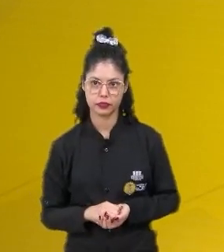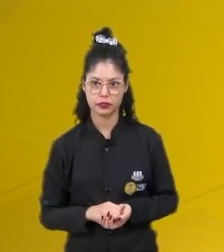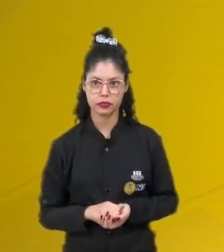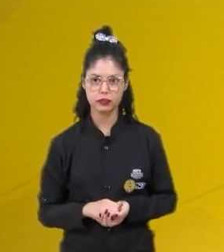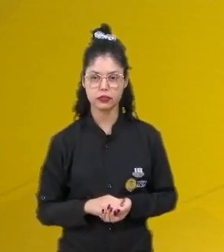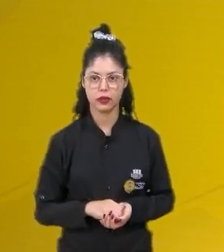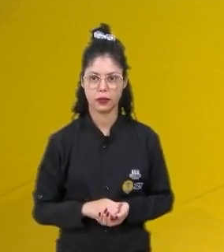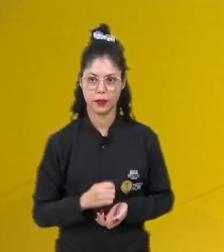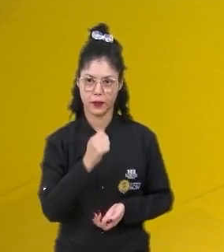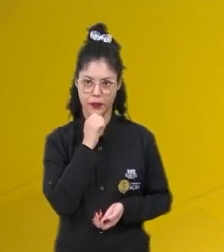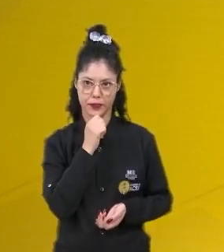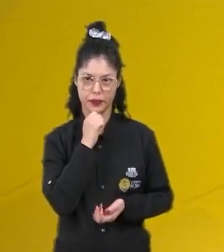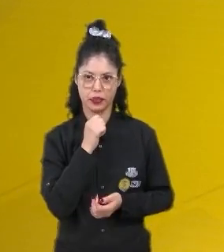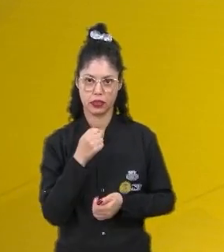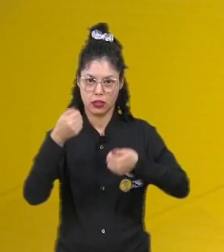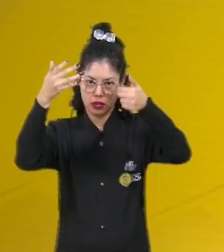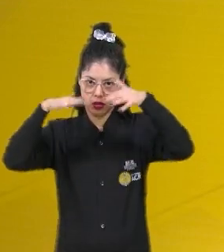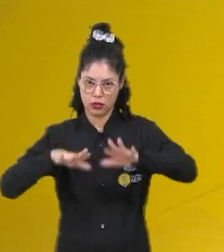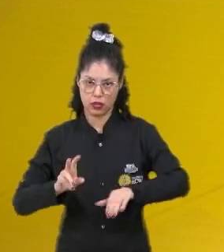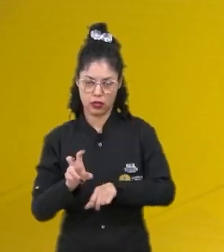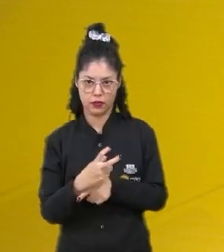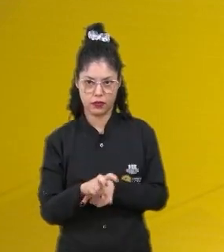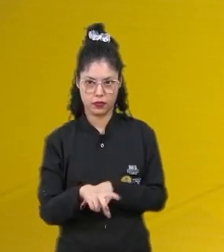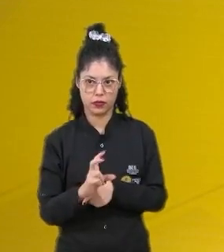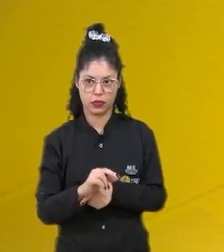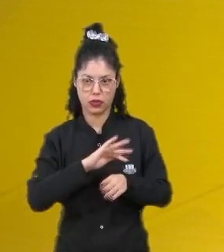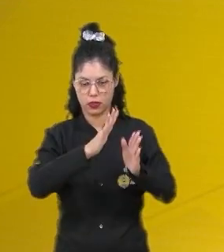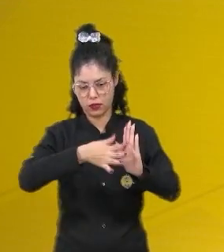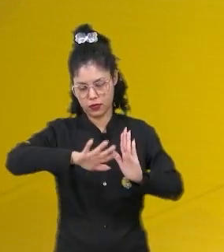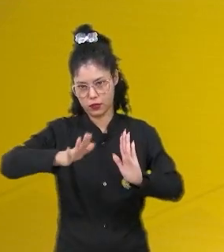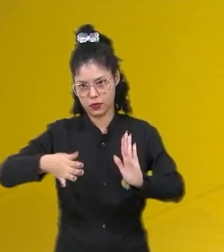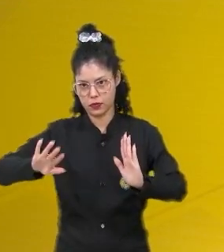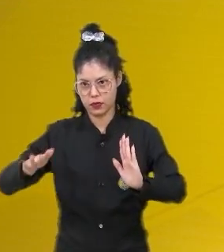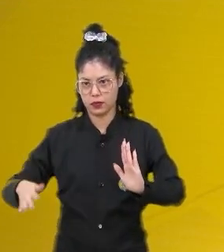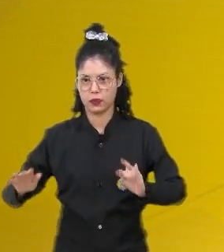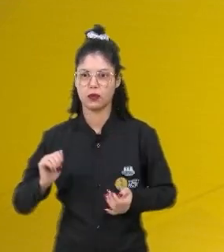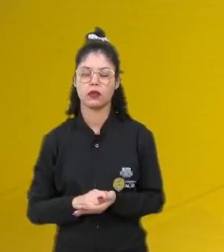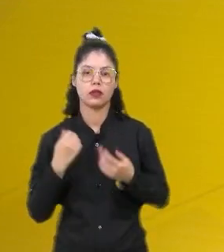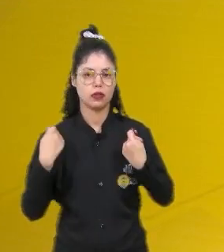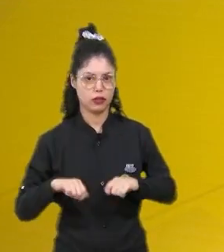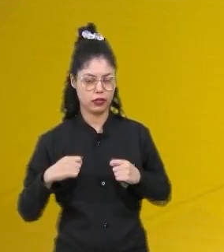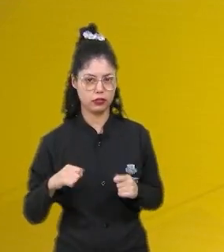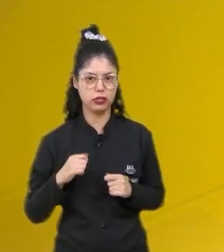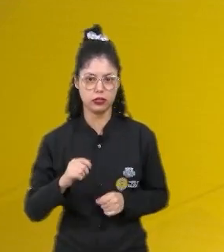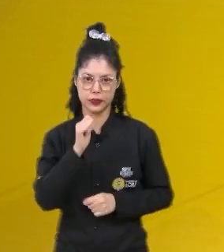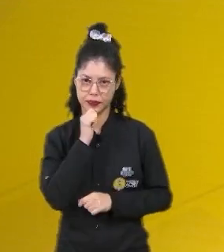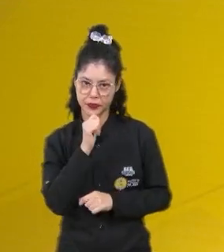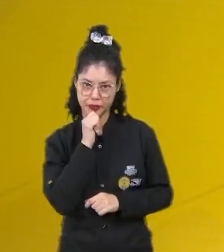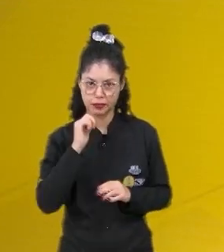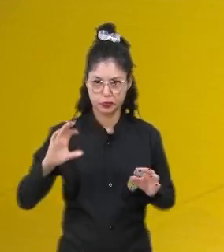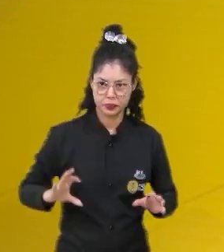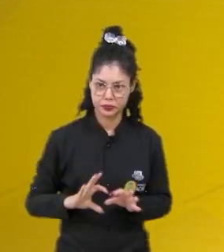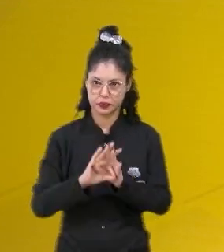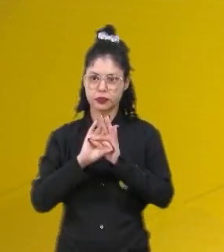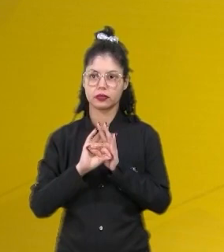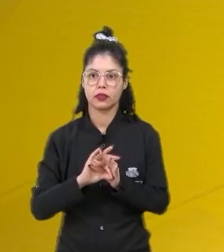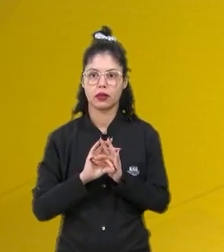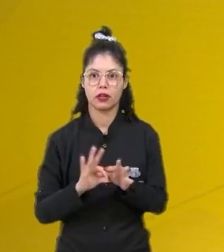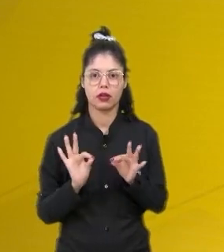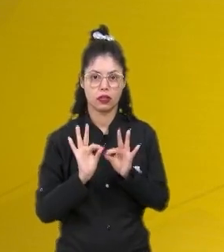Ele é de natureza mecânica, ou seja, são ondas mecânicas que precisam de um meio para se propagar,